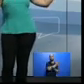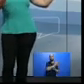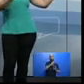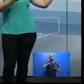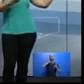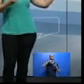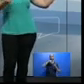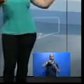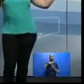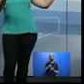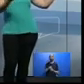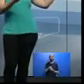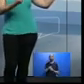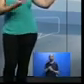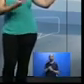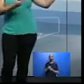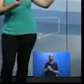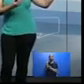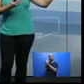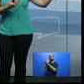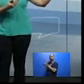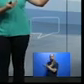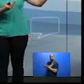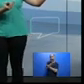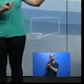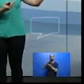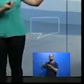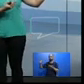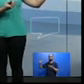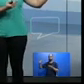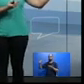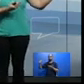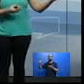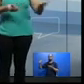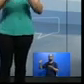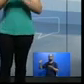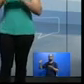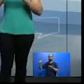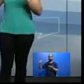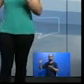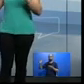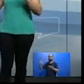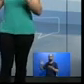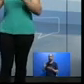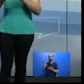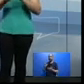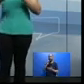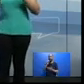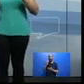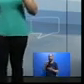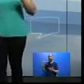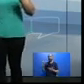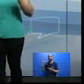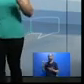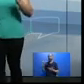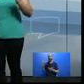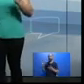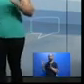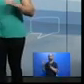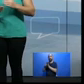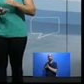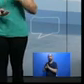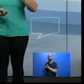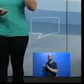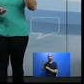que descobrissem, tudo que achassem ali, seria da Espanha. O lado oriental, todas as terras